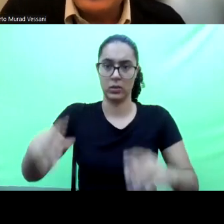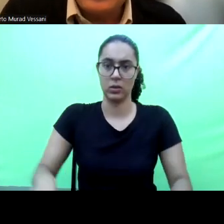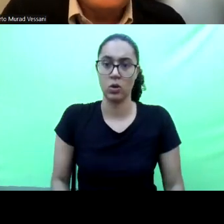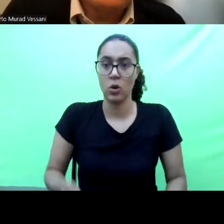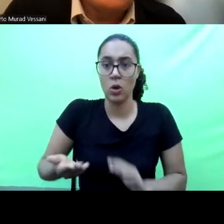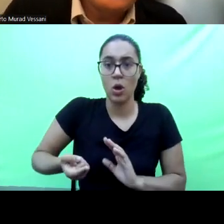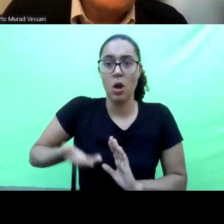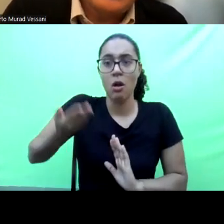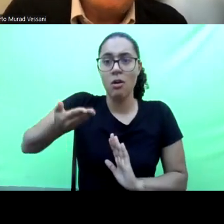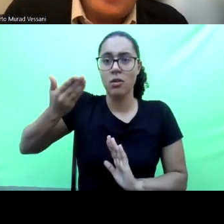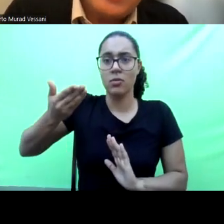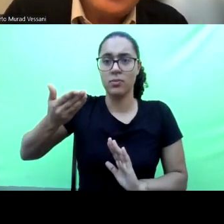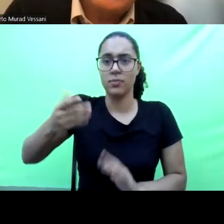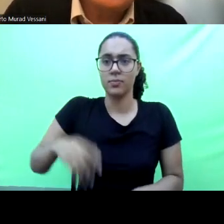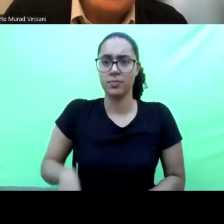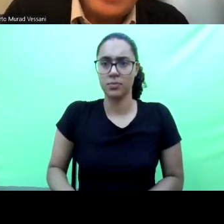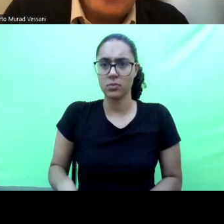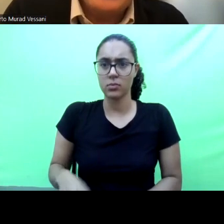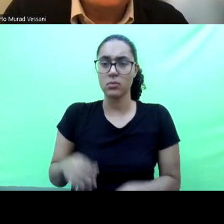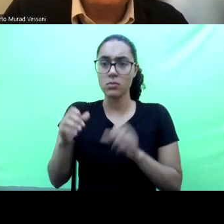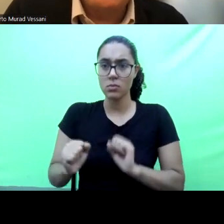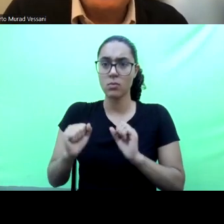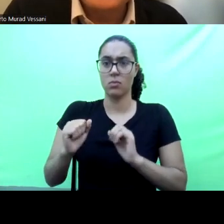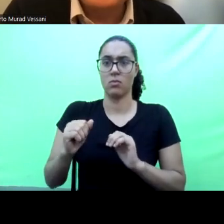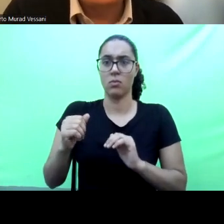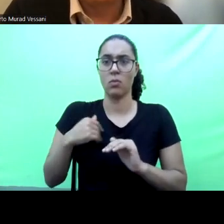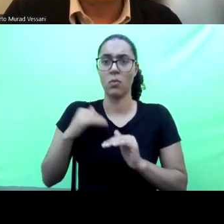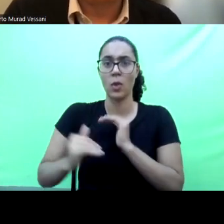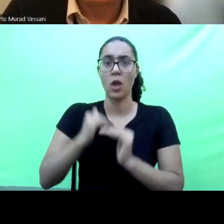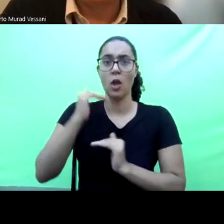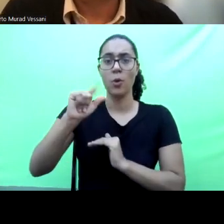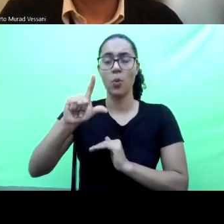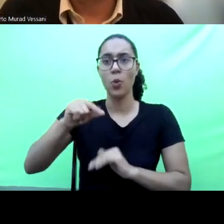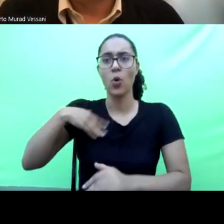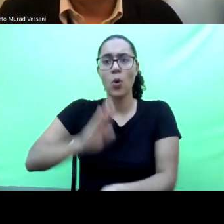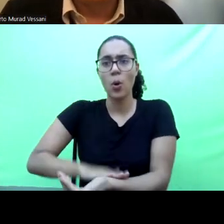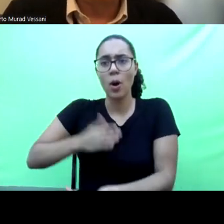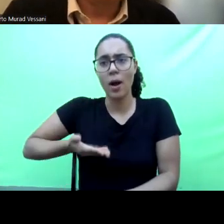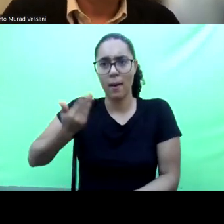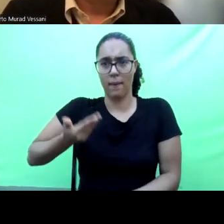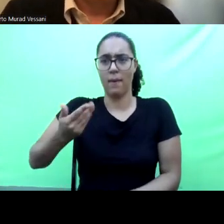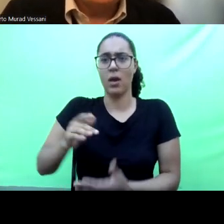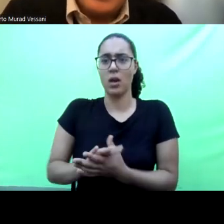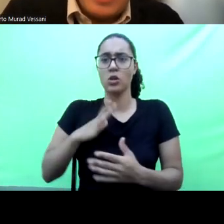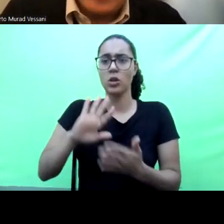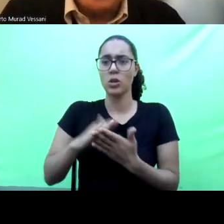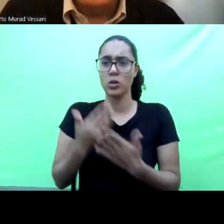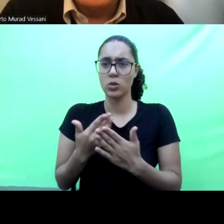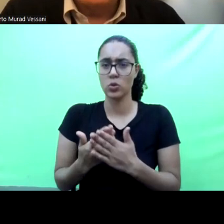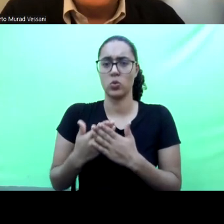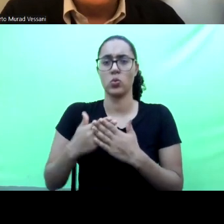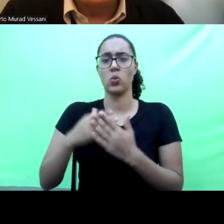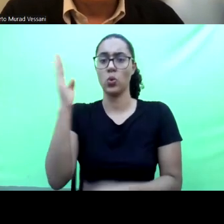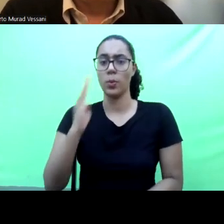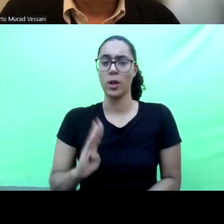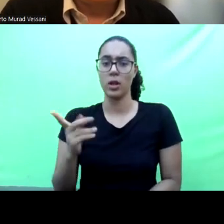de cortisol endógeno, ela pode também aumentar um pouco a pressão intraocular. A gente tem estudos, inclusive, brasileiros